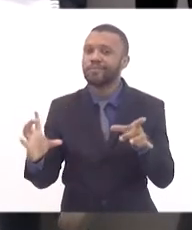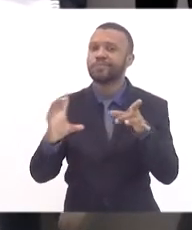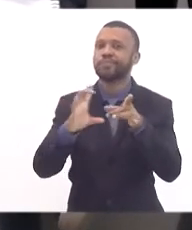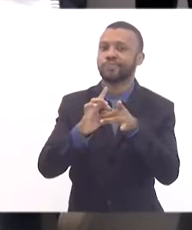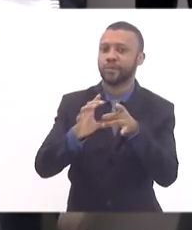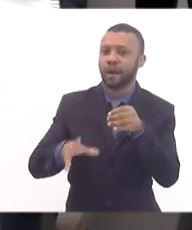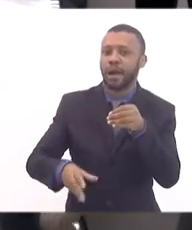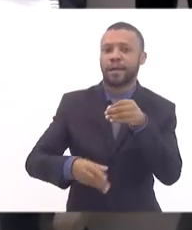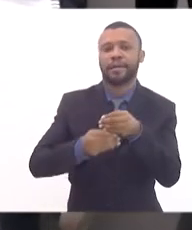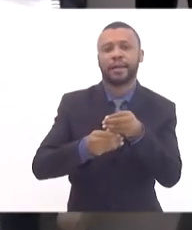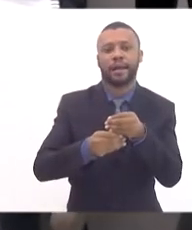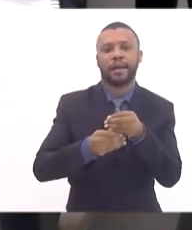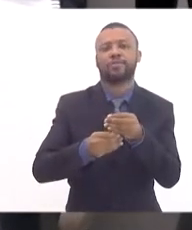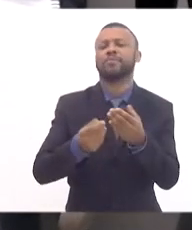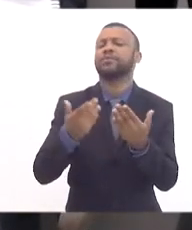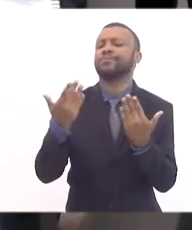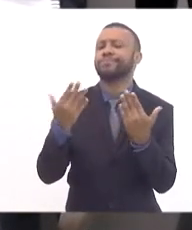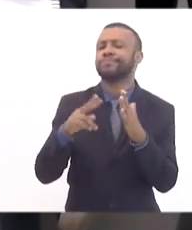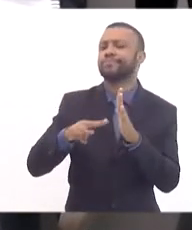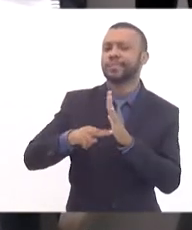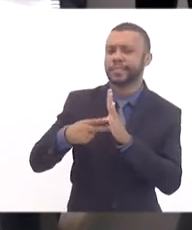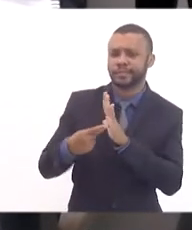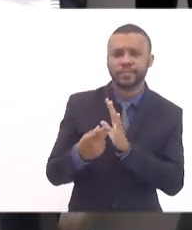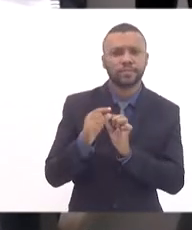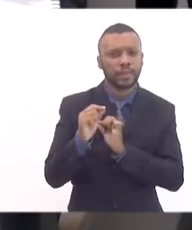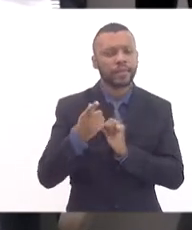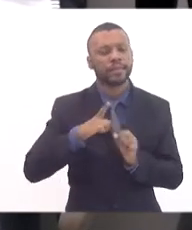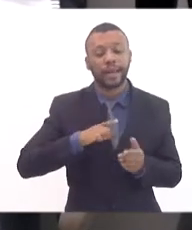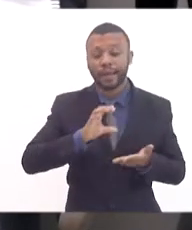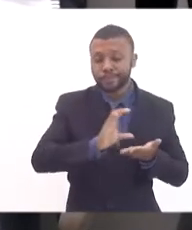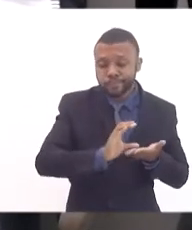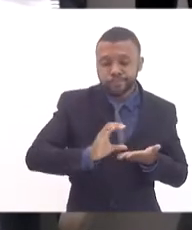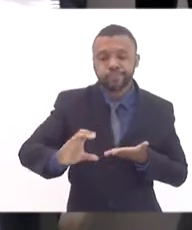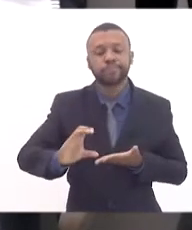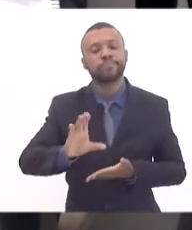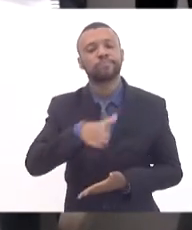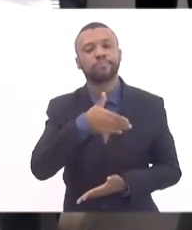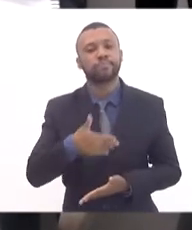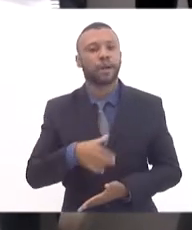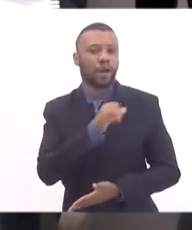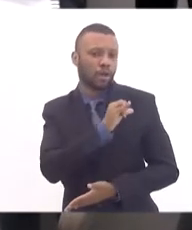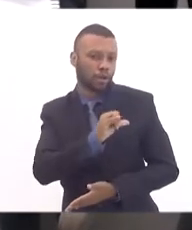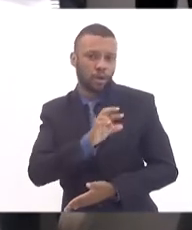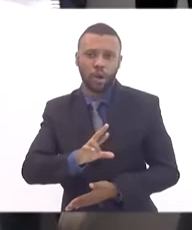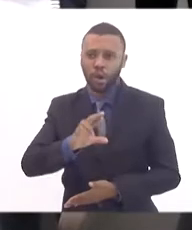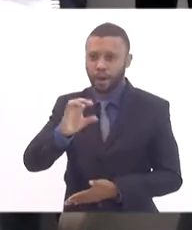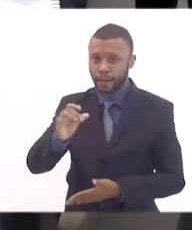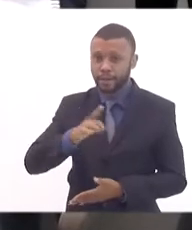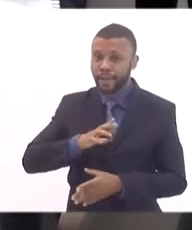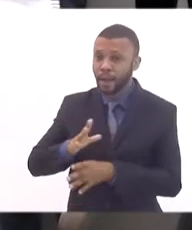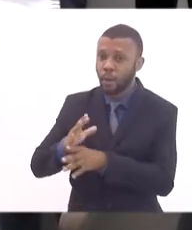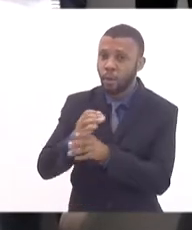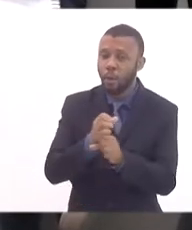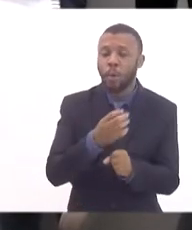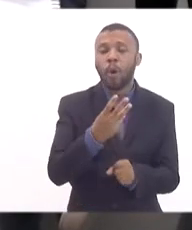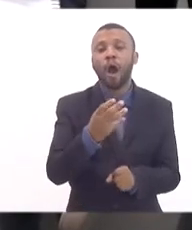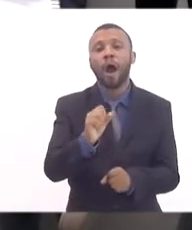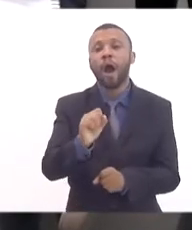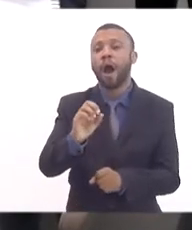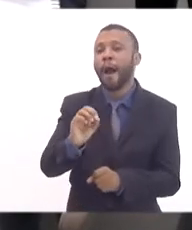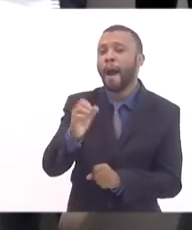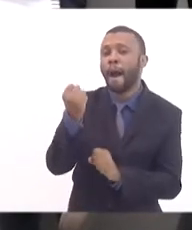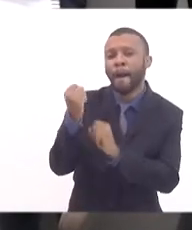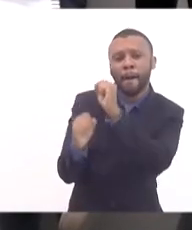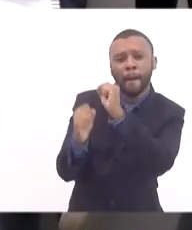significa que é é mais recurso por nosso estado o Rio de Janeiro tem 480 indústrias